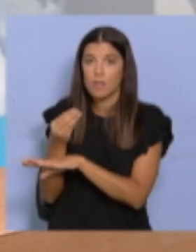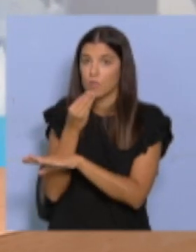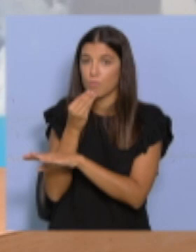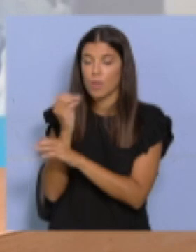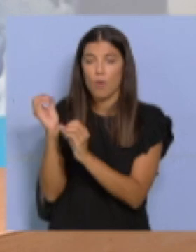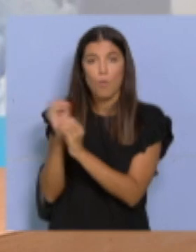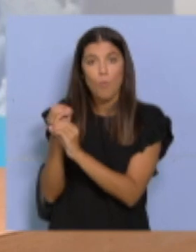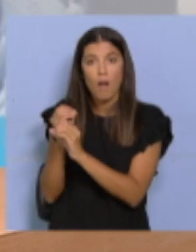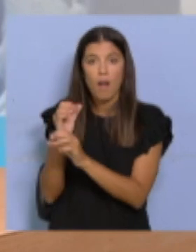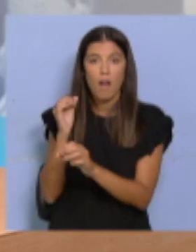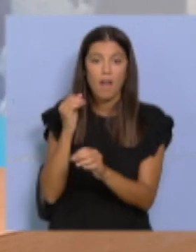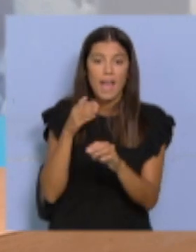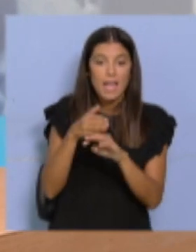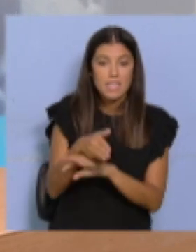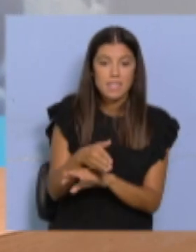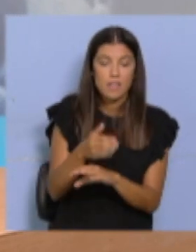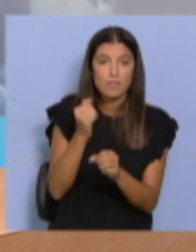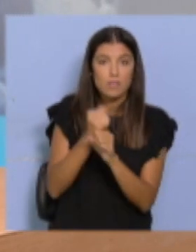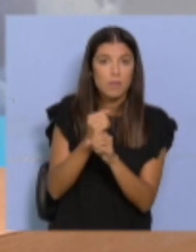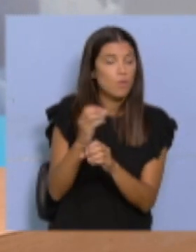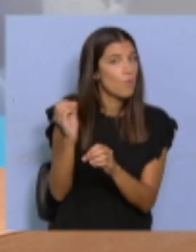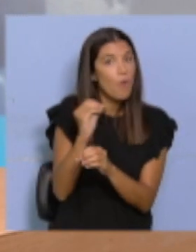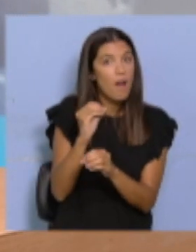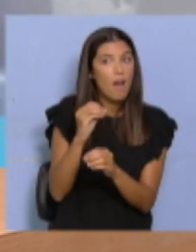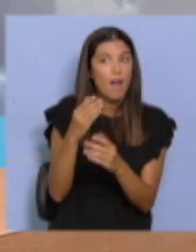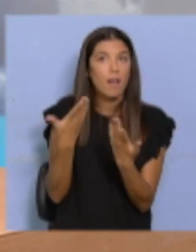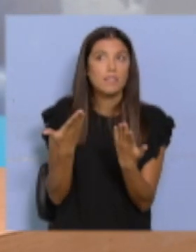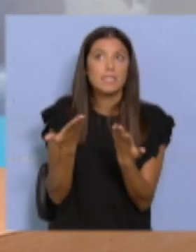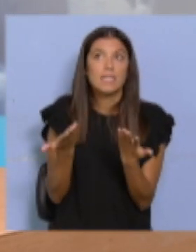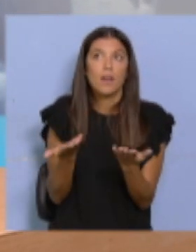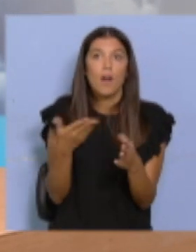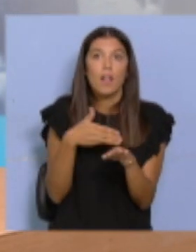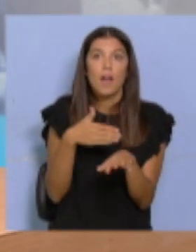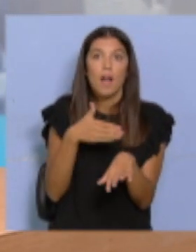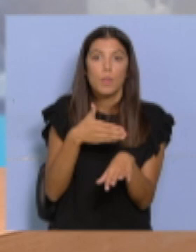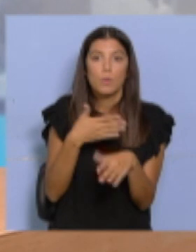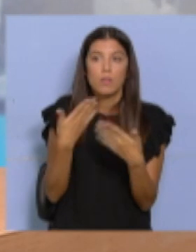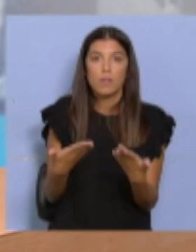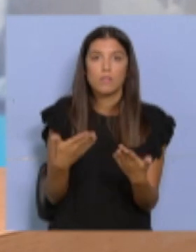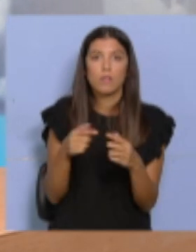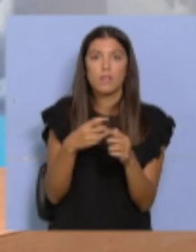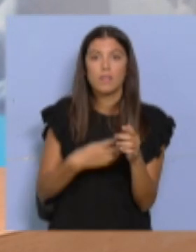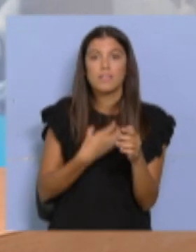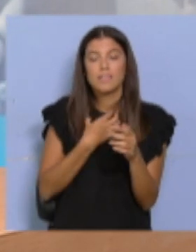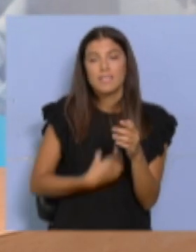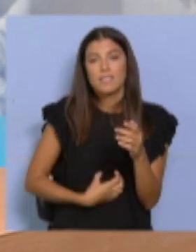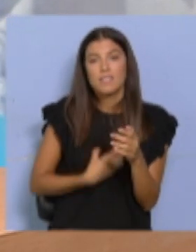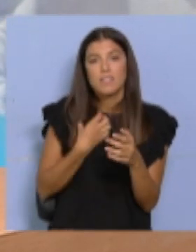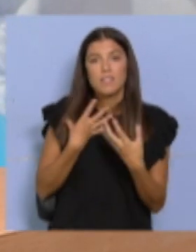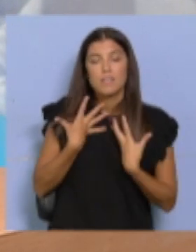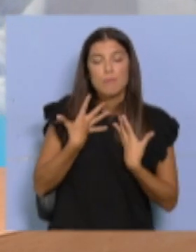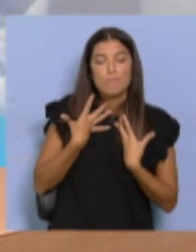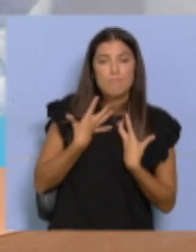ao trabalho, e sobretudo em tempos como estes se sente muito mais desanimada, gente sem esperança,